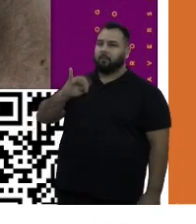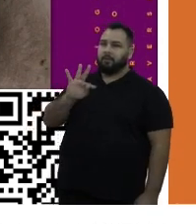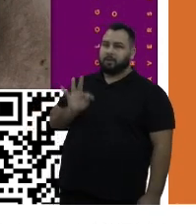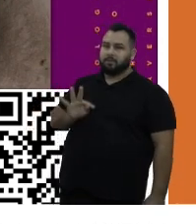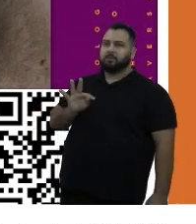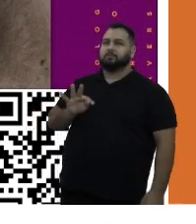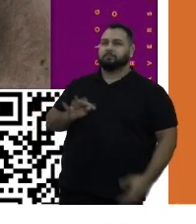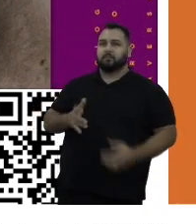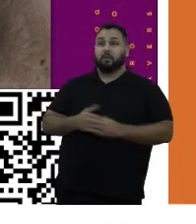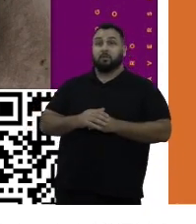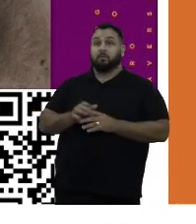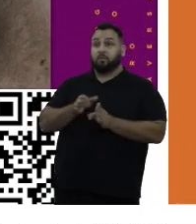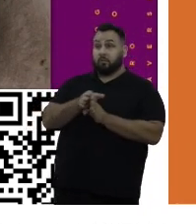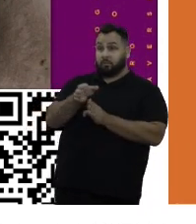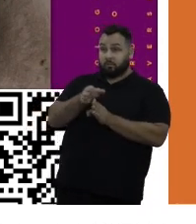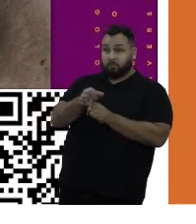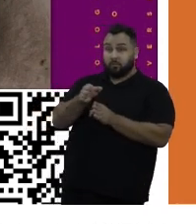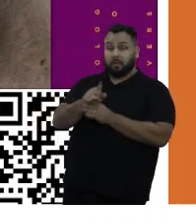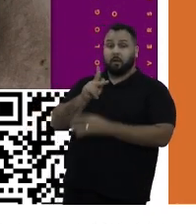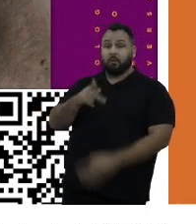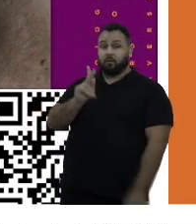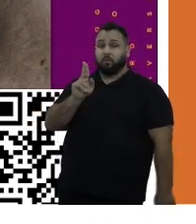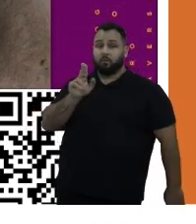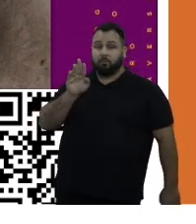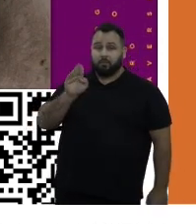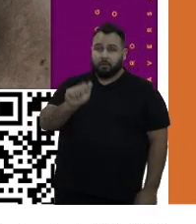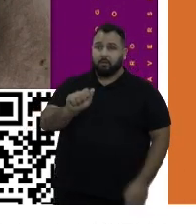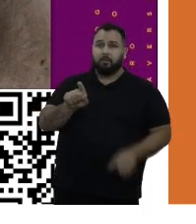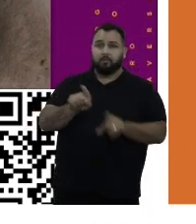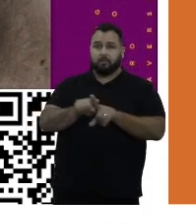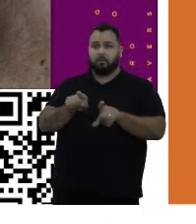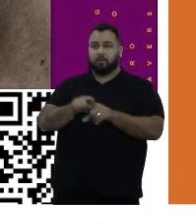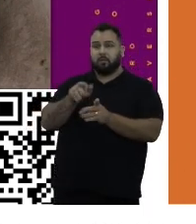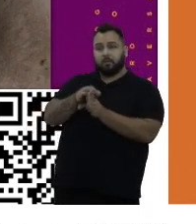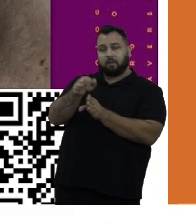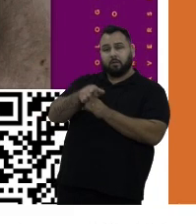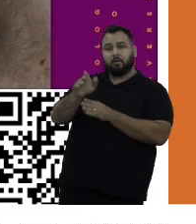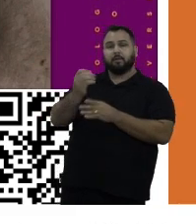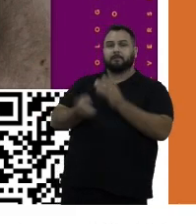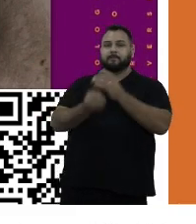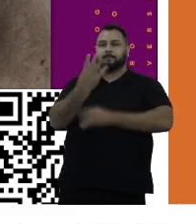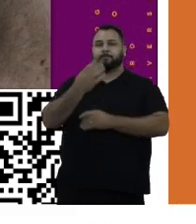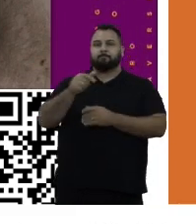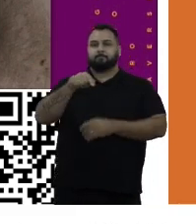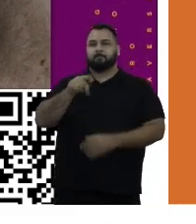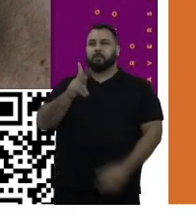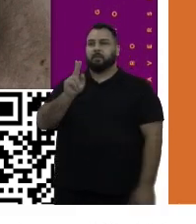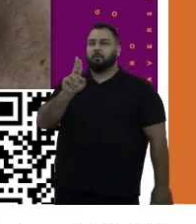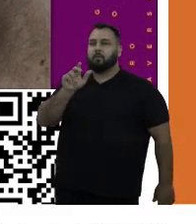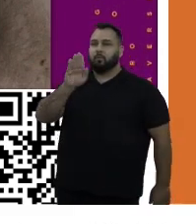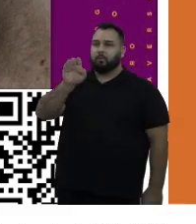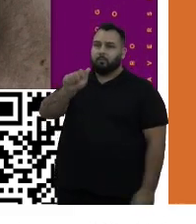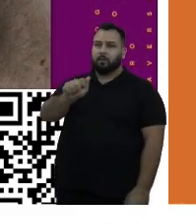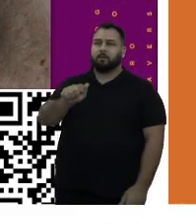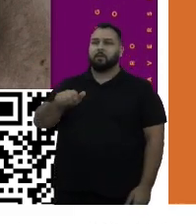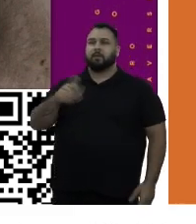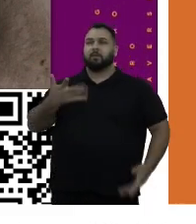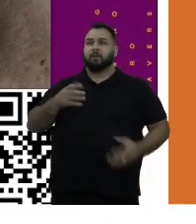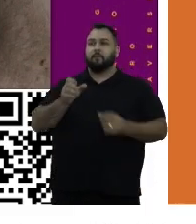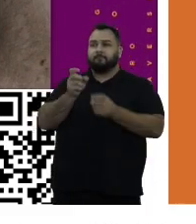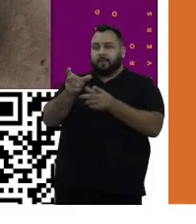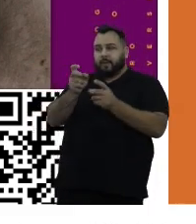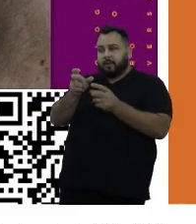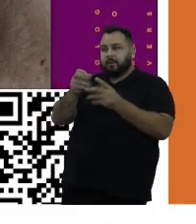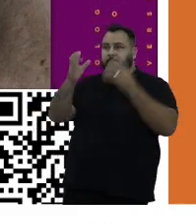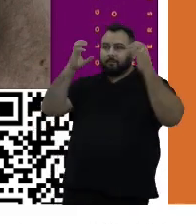eu sou consultor criativo na Cuba, consultor criativo de produtos e negócios. A Cuba é uma empresa que vende fone de ouvido, uma